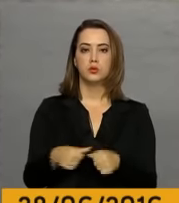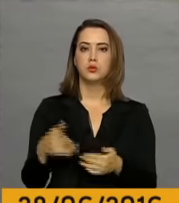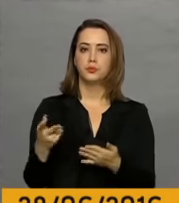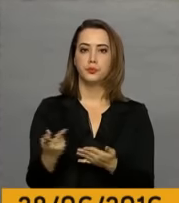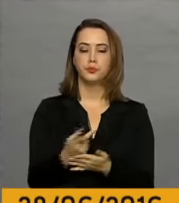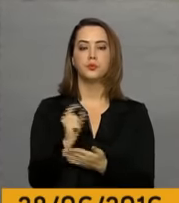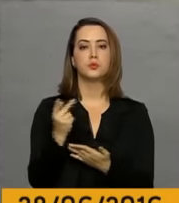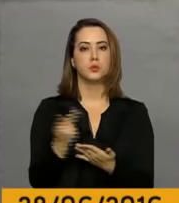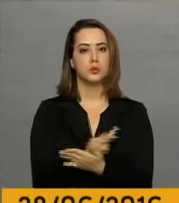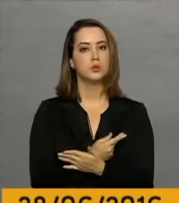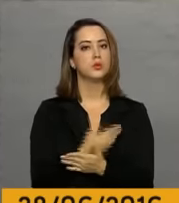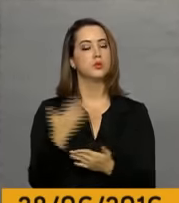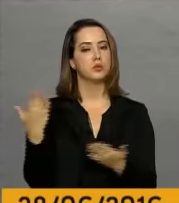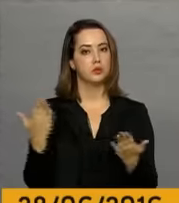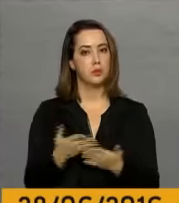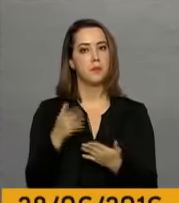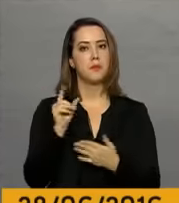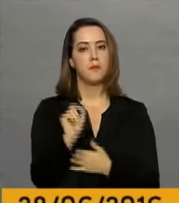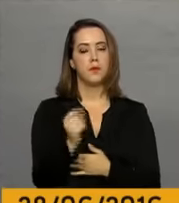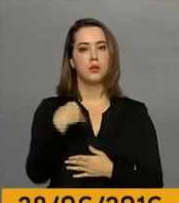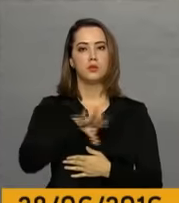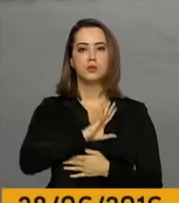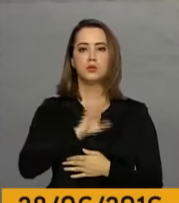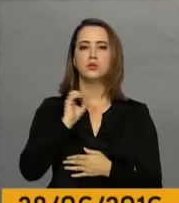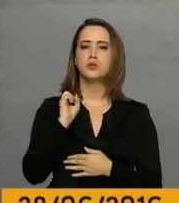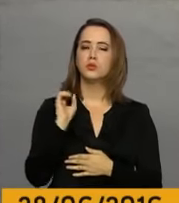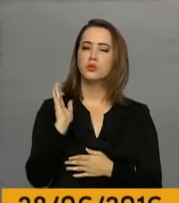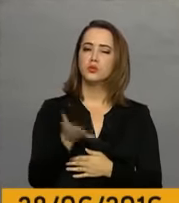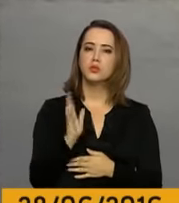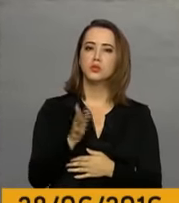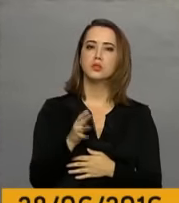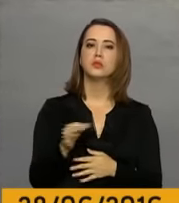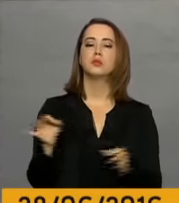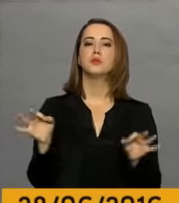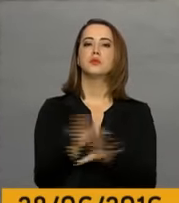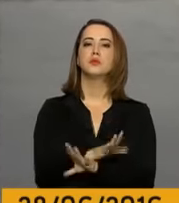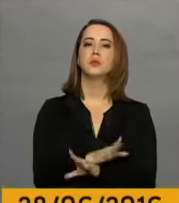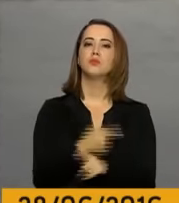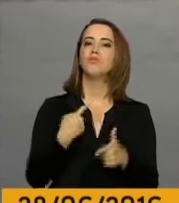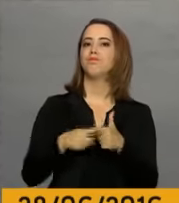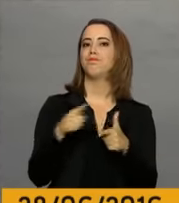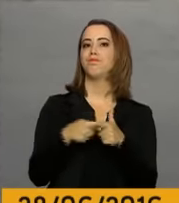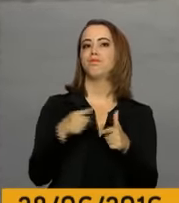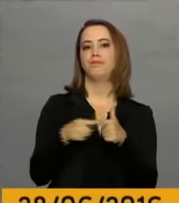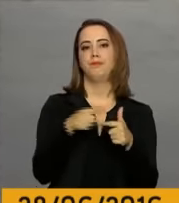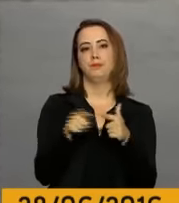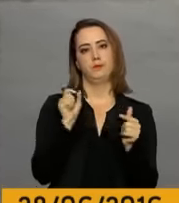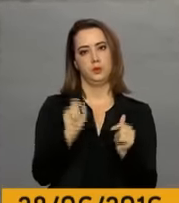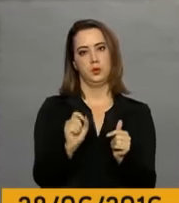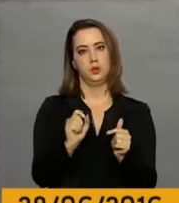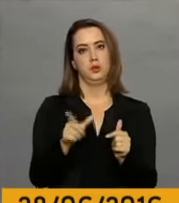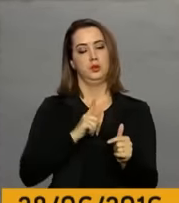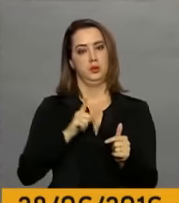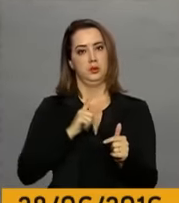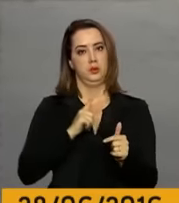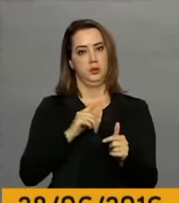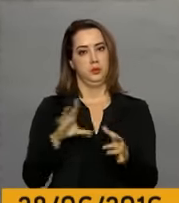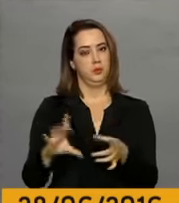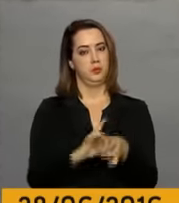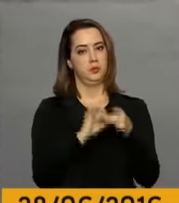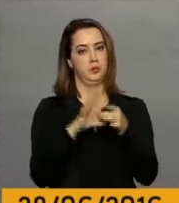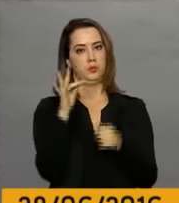senhoras que nós resolvemos um grande problema federativo a H uma questão